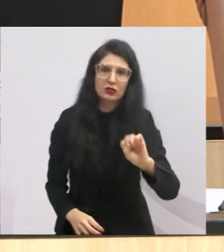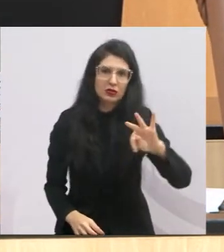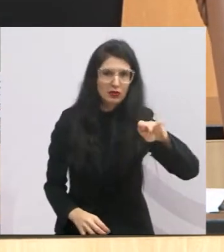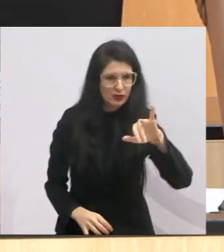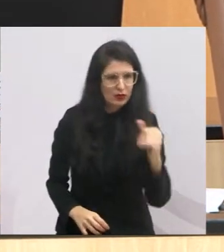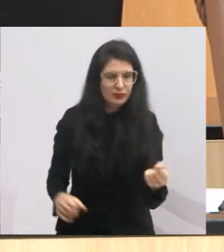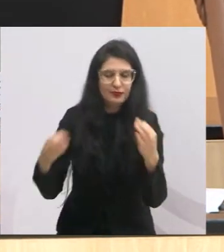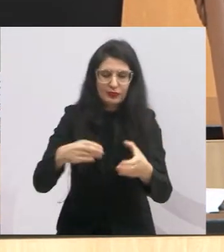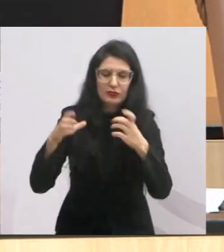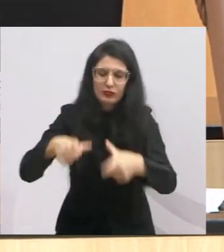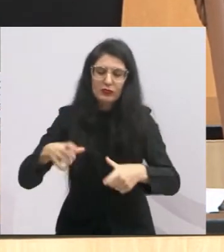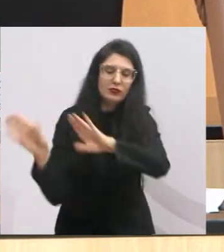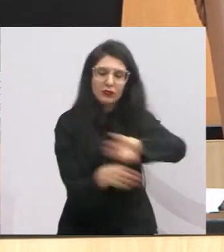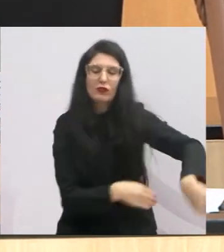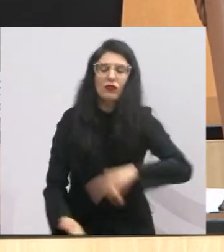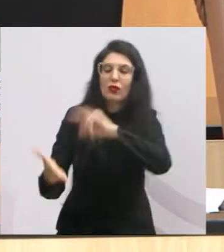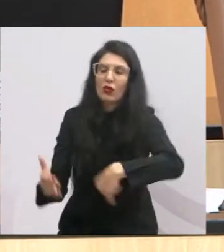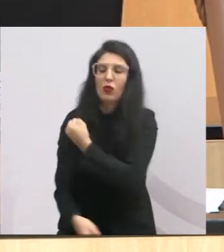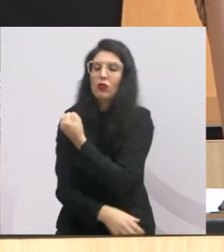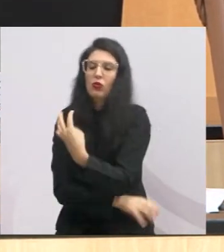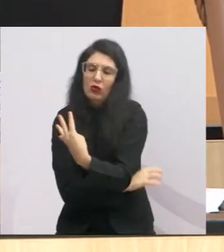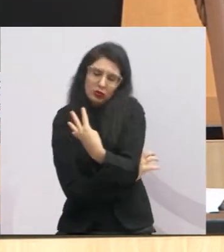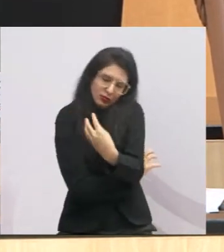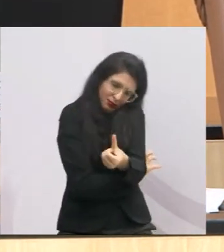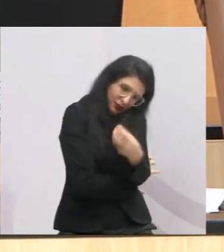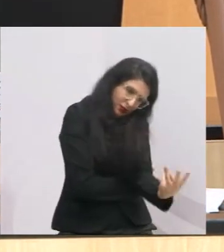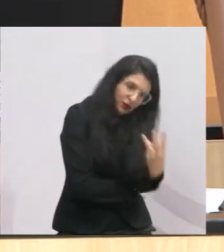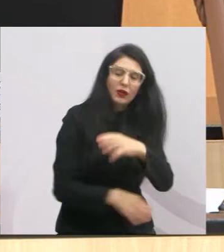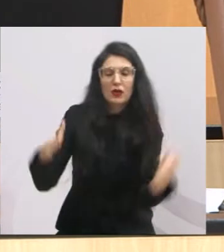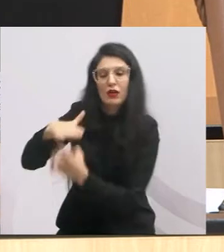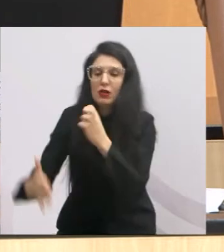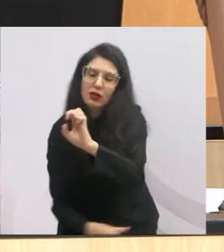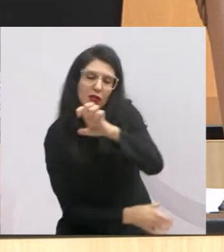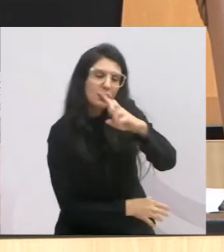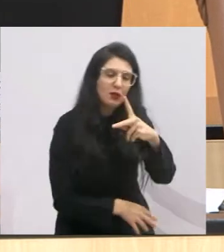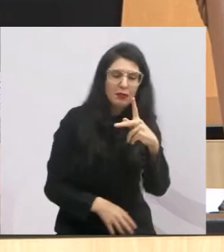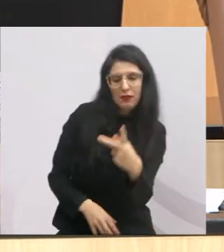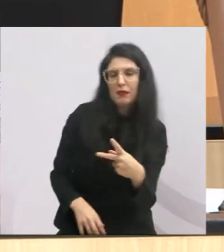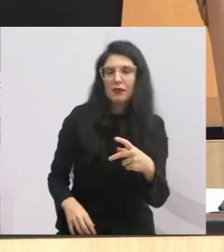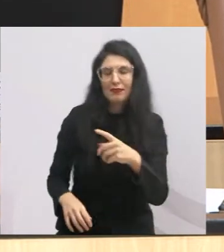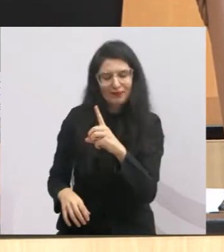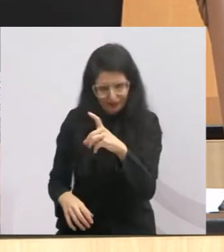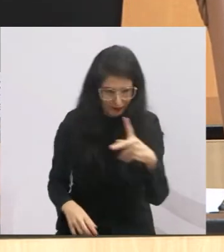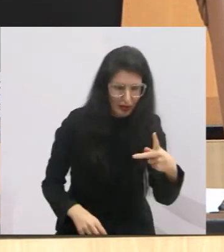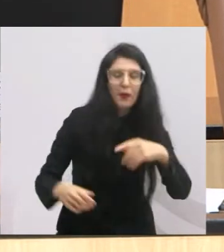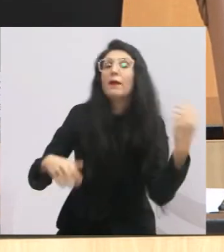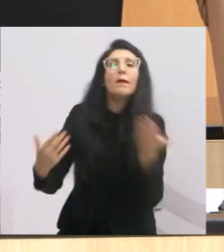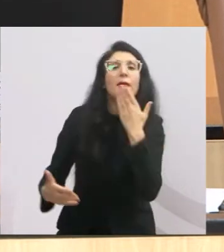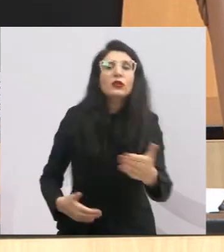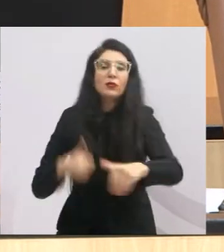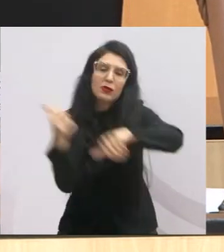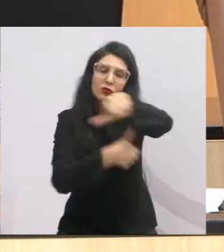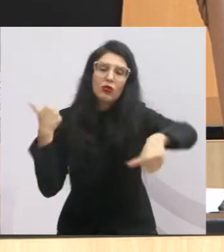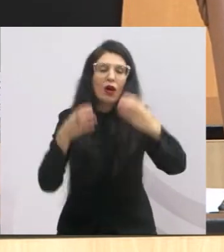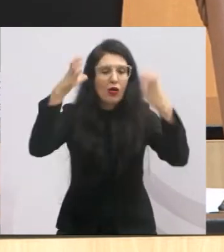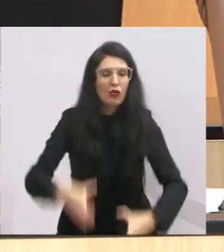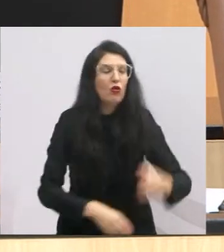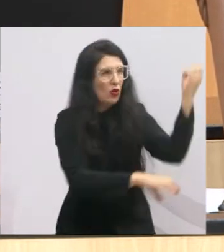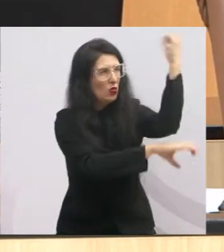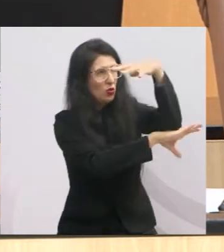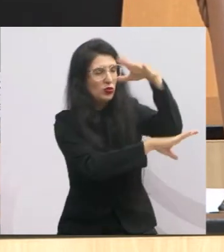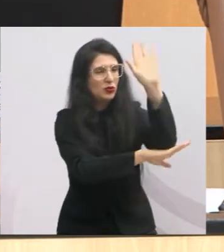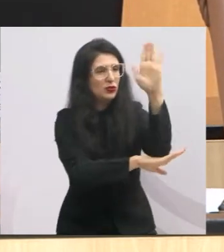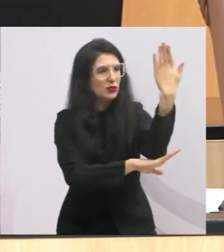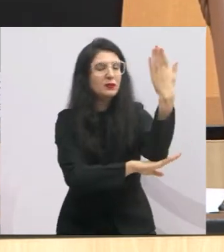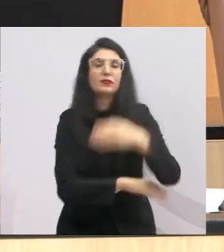consolados. Bem-aventurados os mansos, porque eles herdarão a terra. Bem-aventurados os que têm